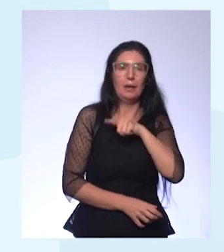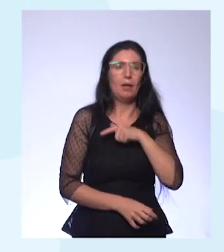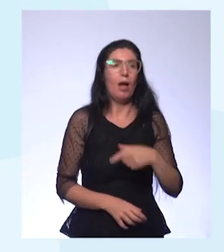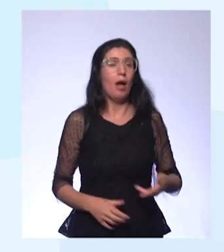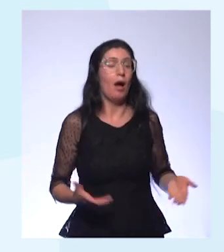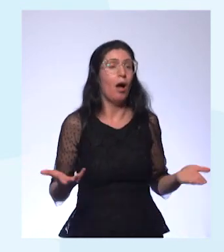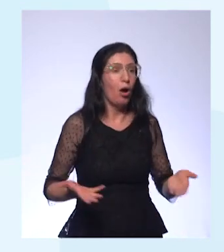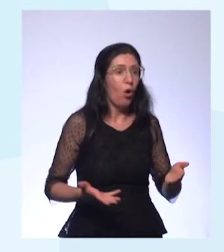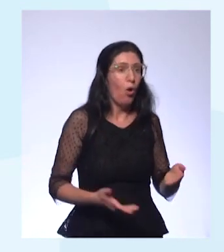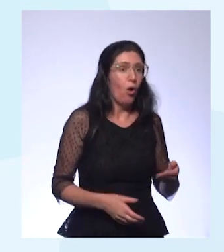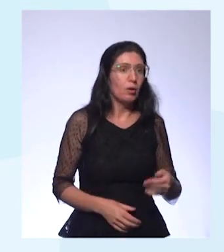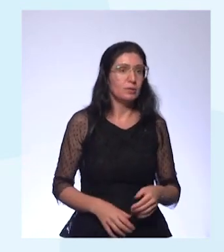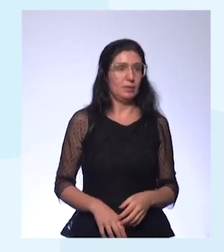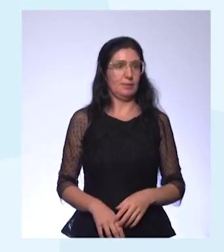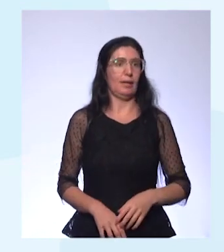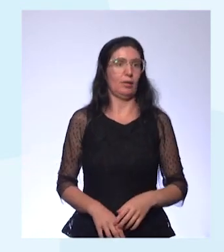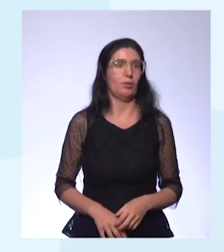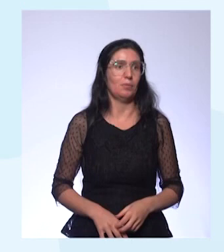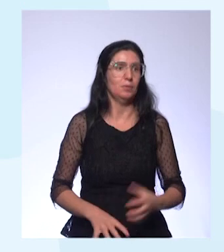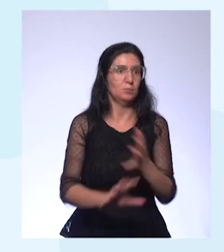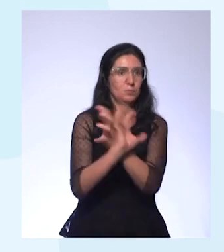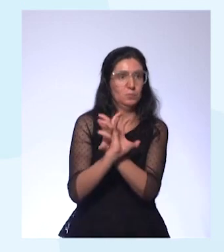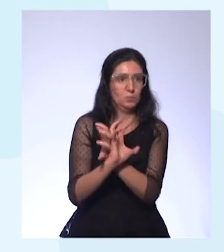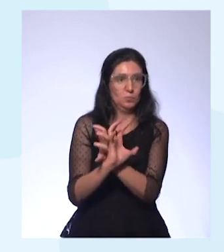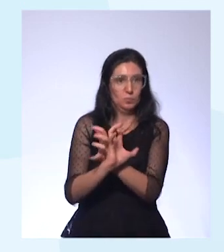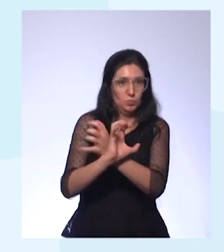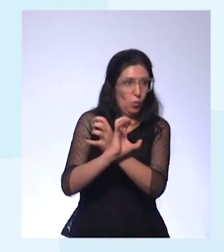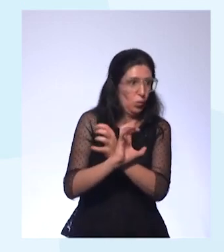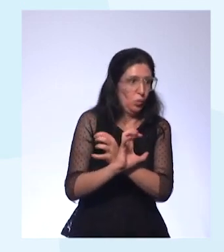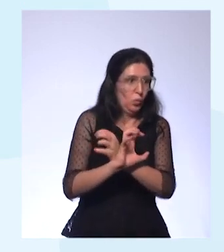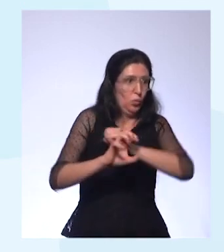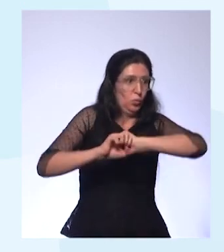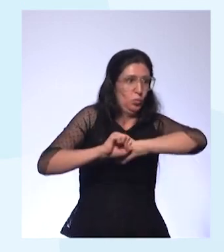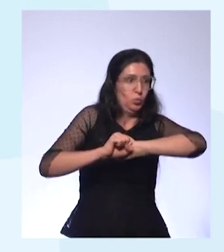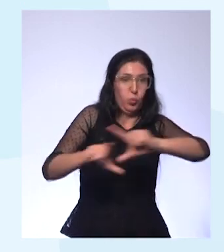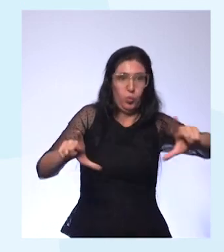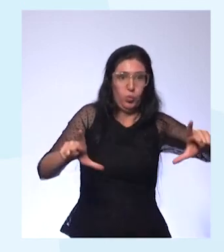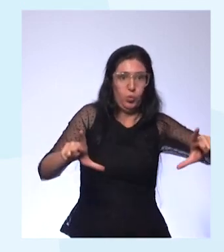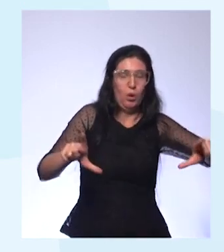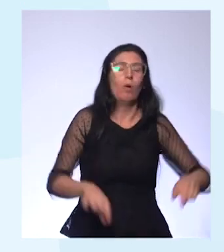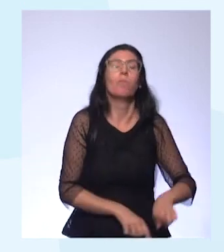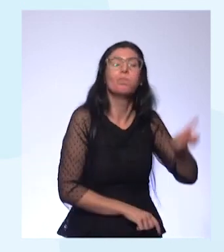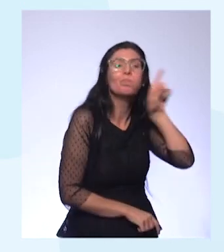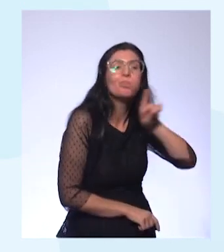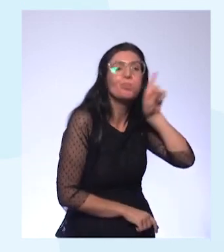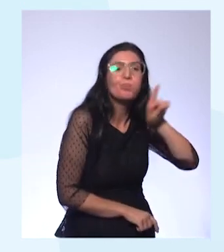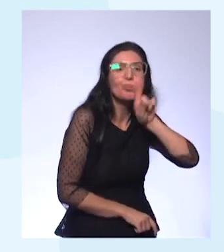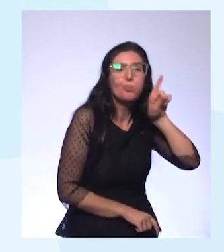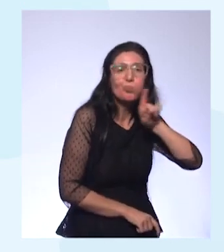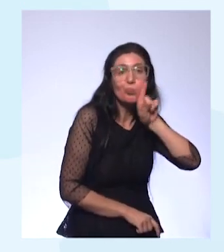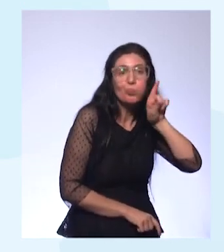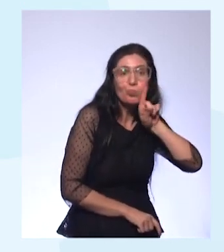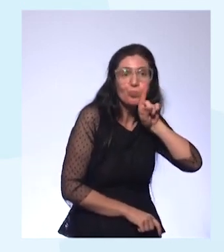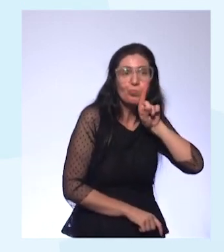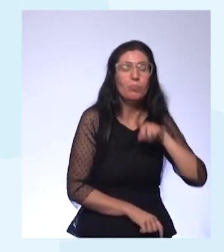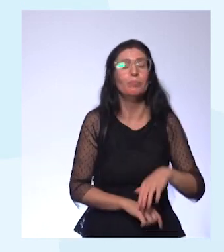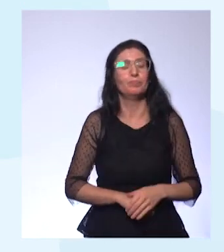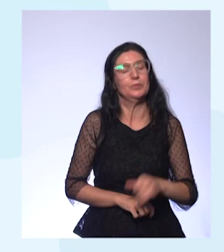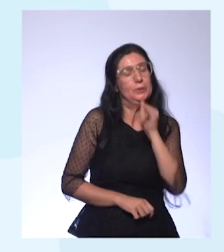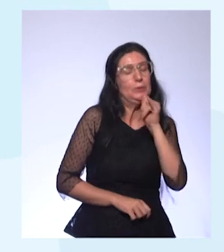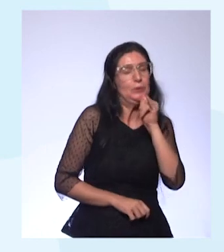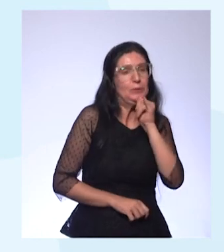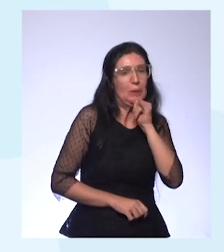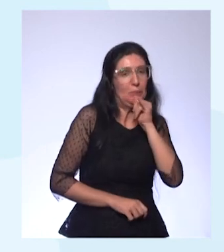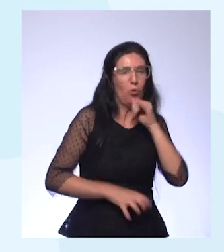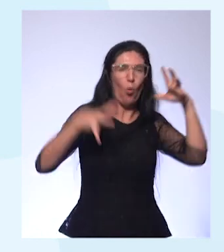desertos, né? Nós temos aí um deserto aí no Novo México, né, na região lá dos Estados Unidos. São tipicamente áreas que têm